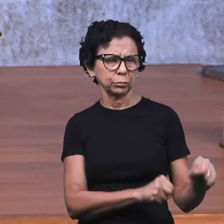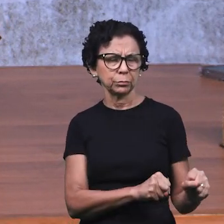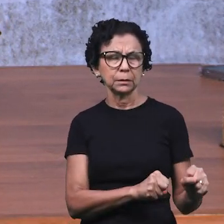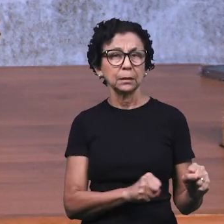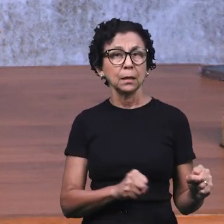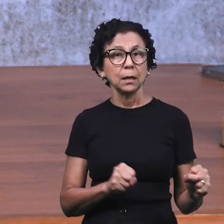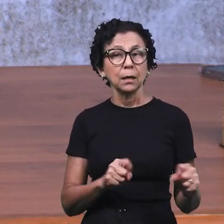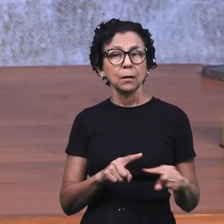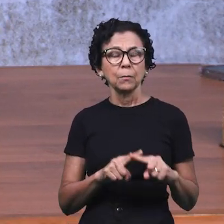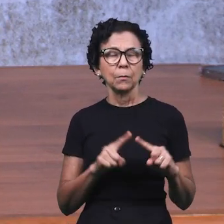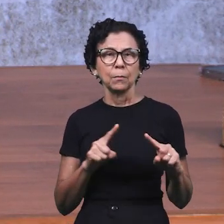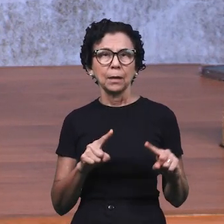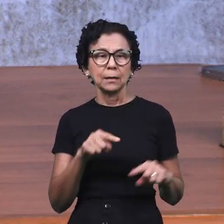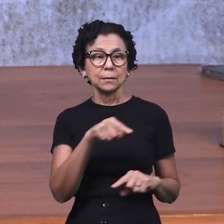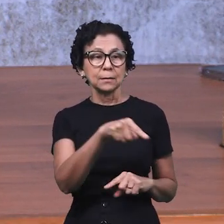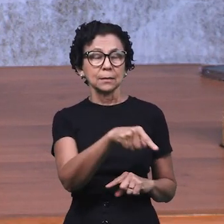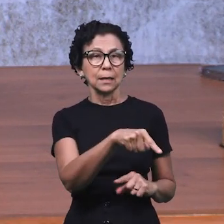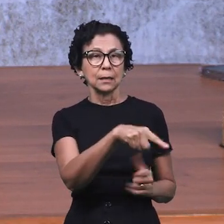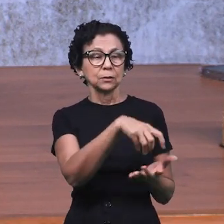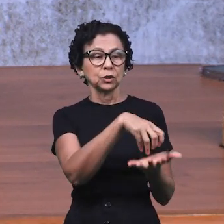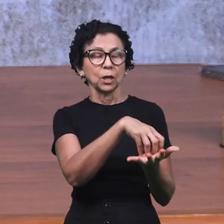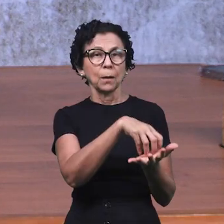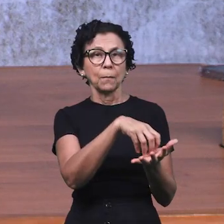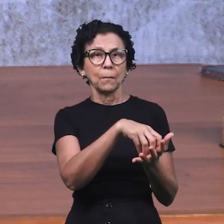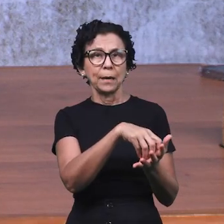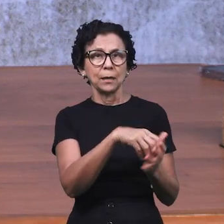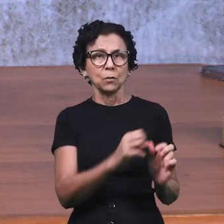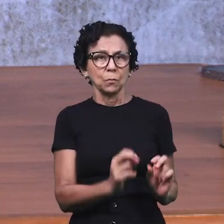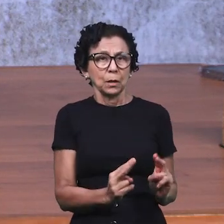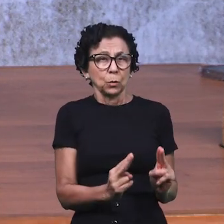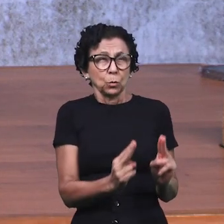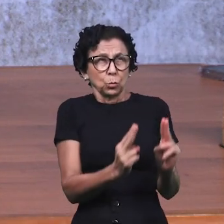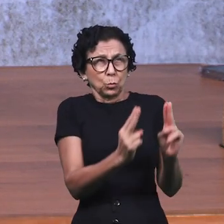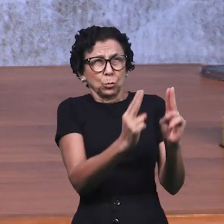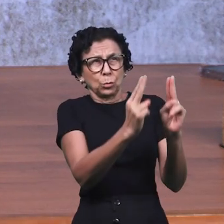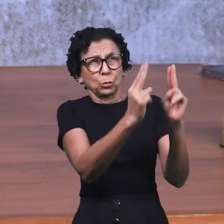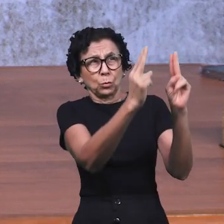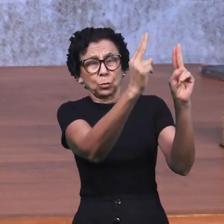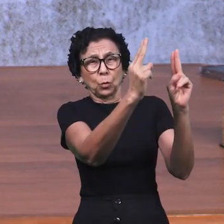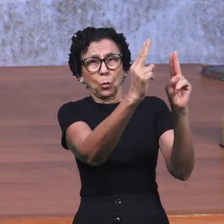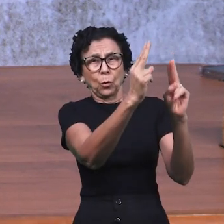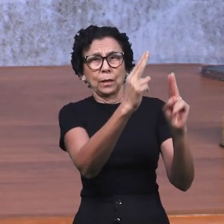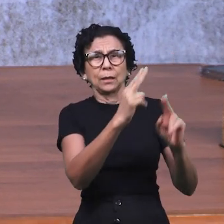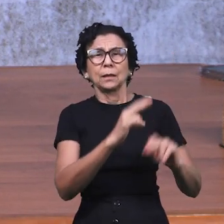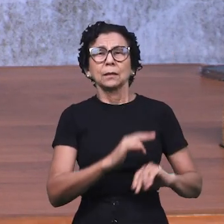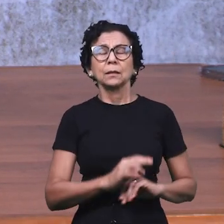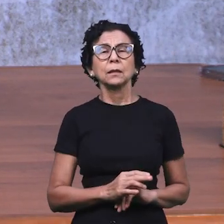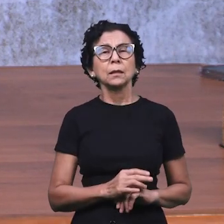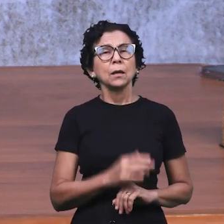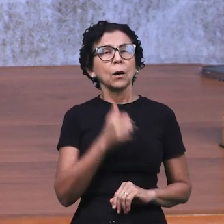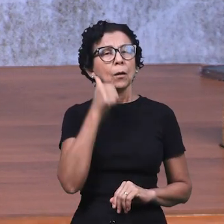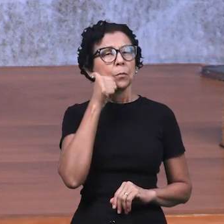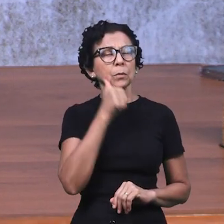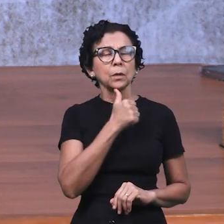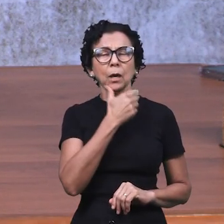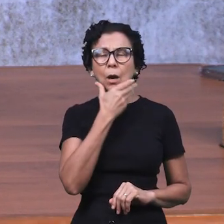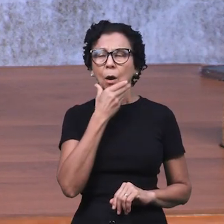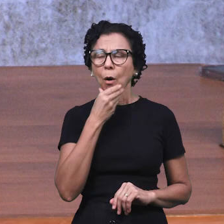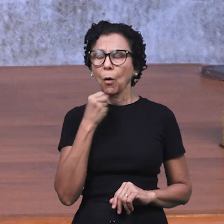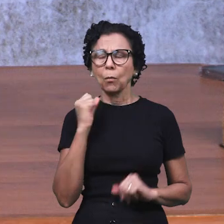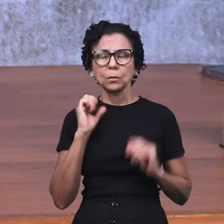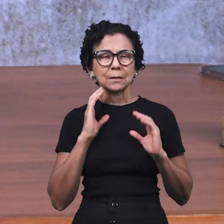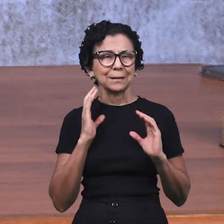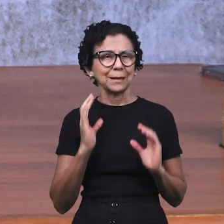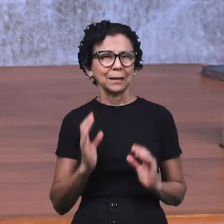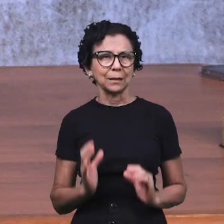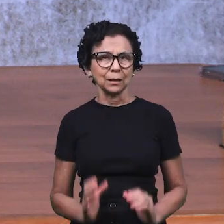porém, no meio da cidade uma torre forte, e todos os homens e mulheres e todos os cidadãos